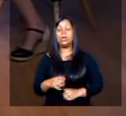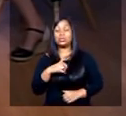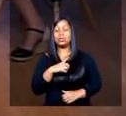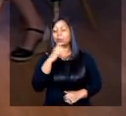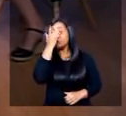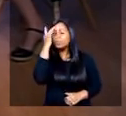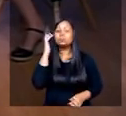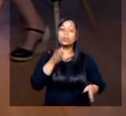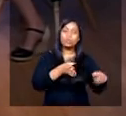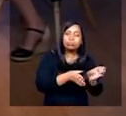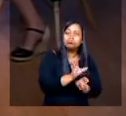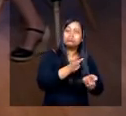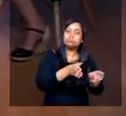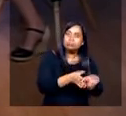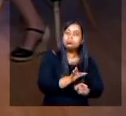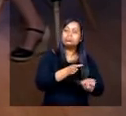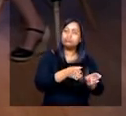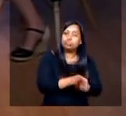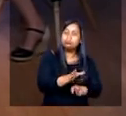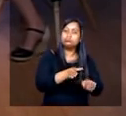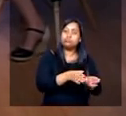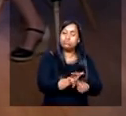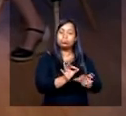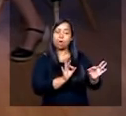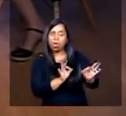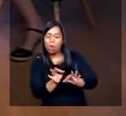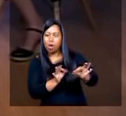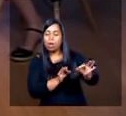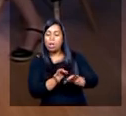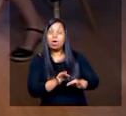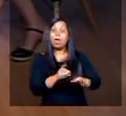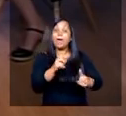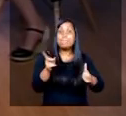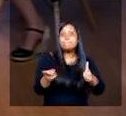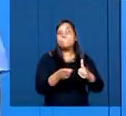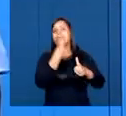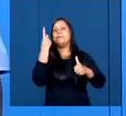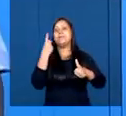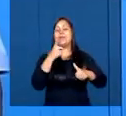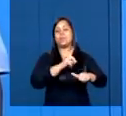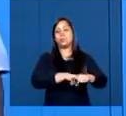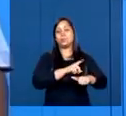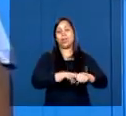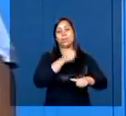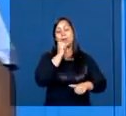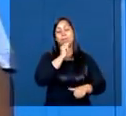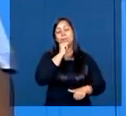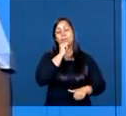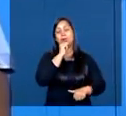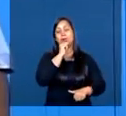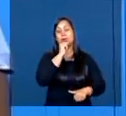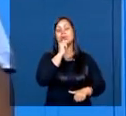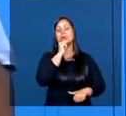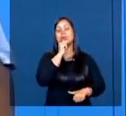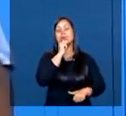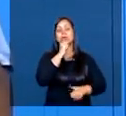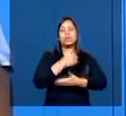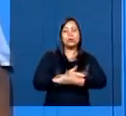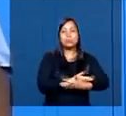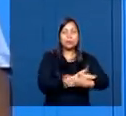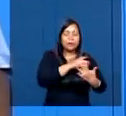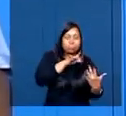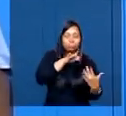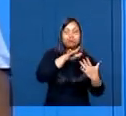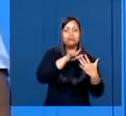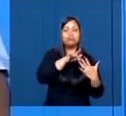que as oriente, que as escute, que a organiza. Esse é o primeiro tempo que a mãe e o bebê podem se conectar para fazer